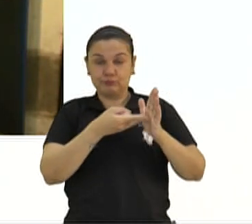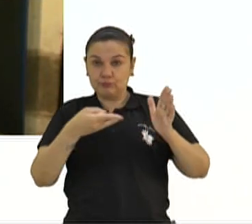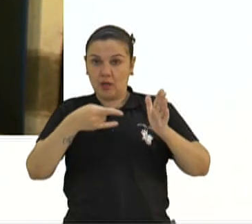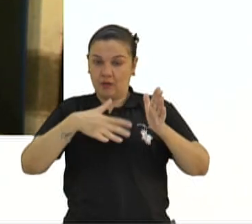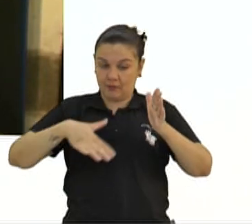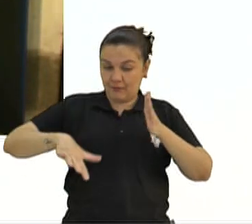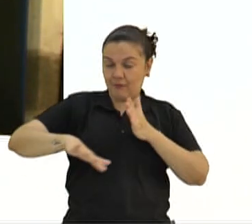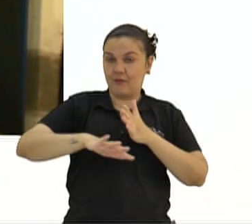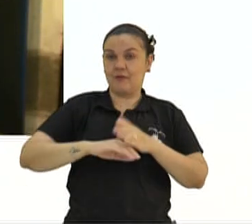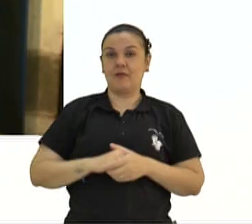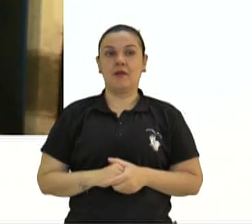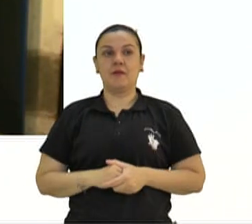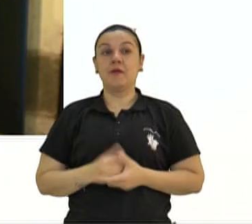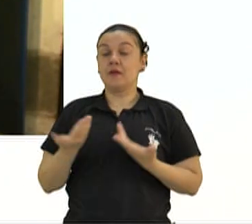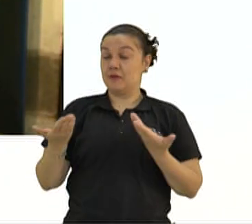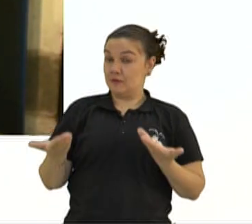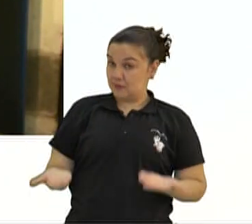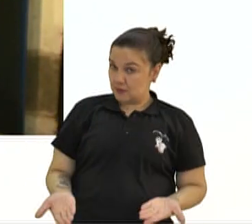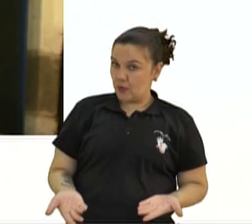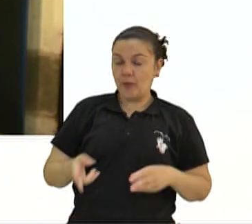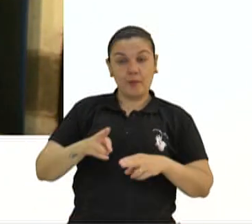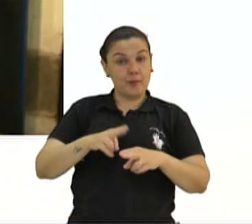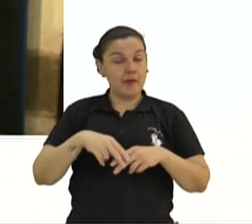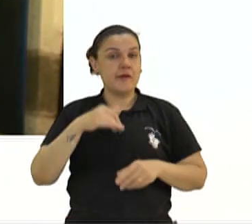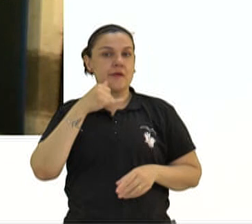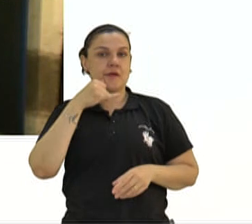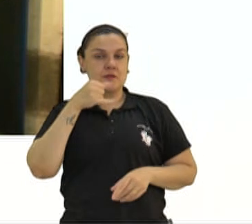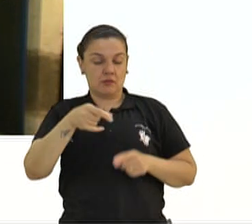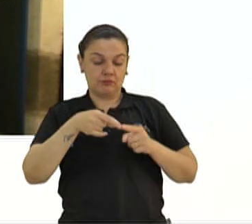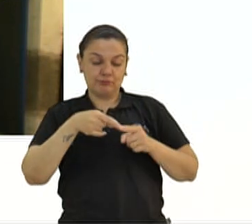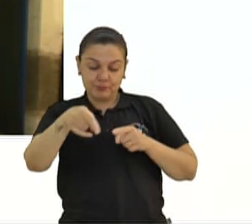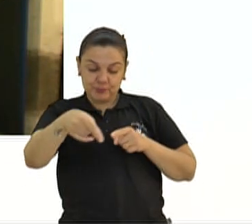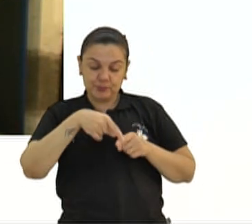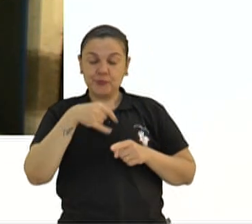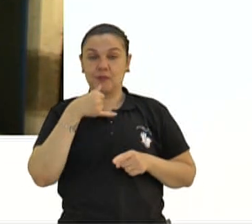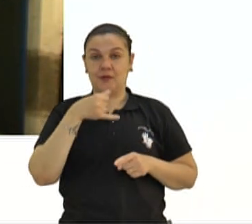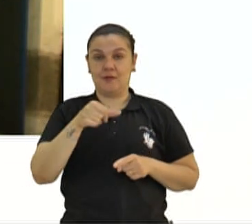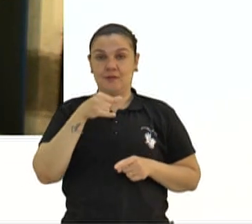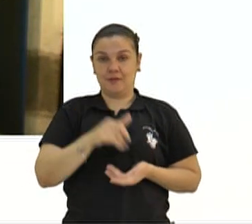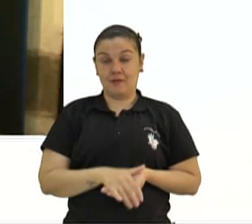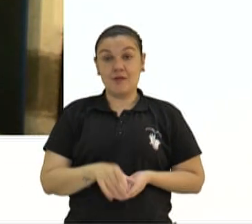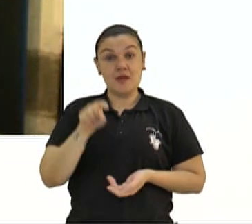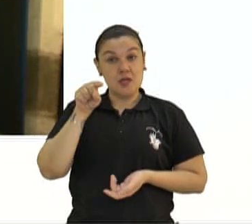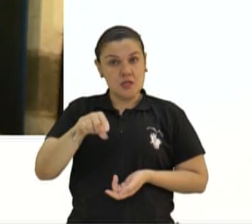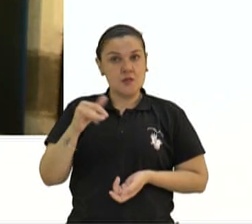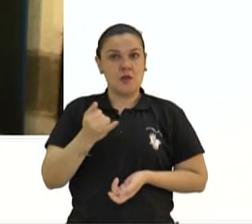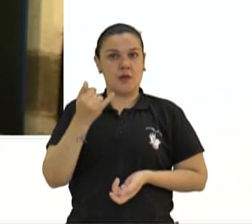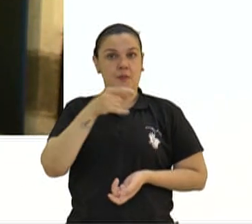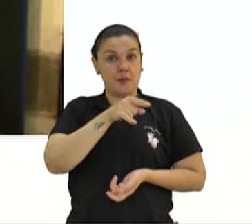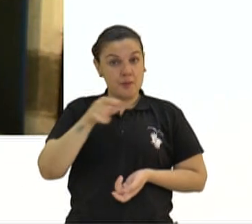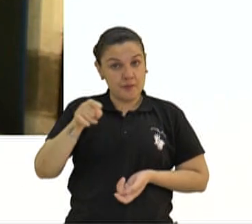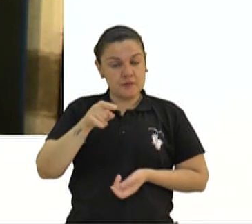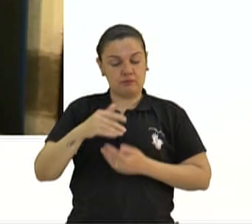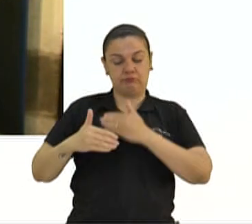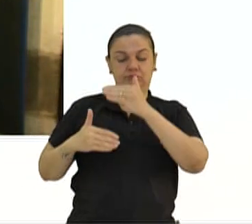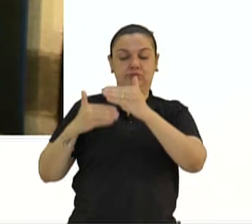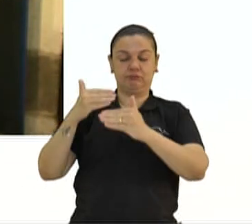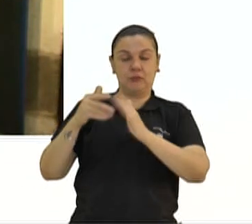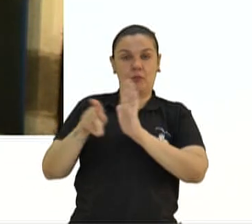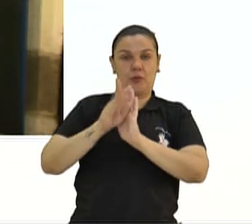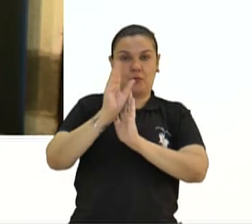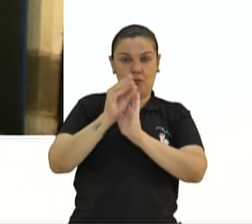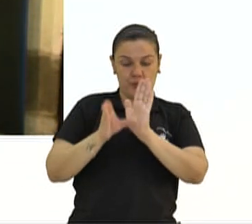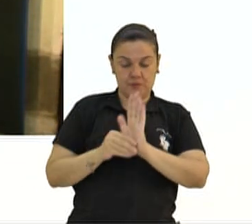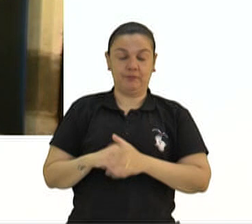né? Perfeito. Esse campo magnético foi proveniente da circulação da corrente elétrica. Isso vai ser muito importante para a gente evoluir no conceito.